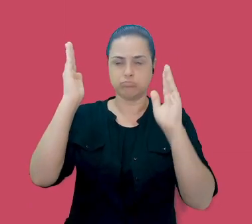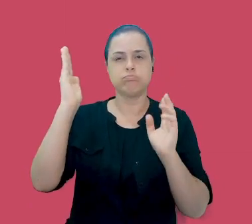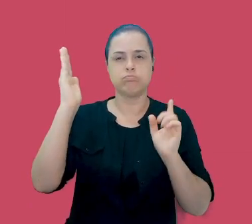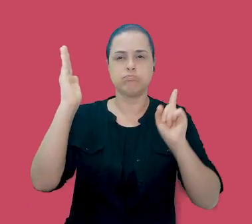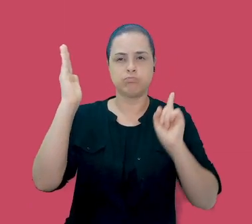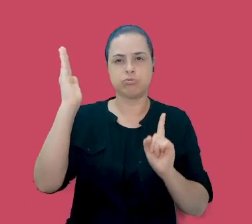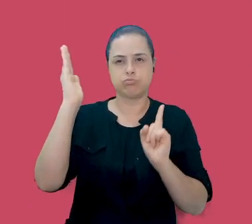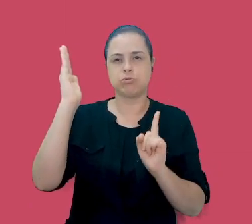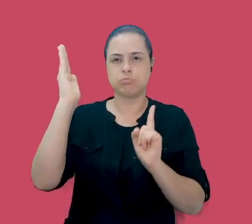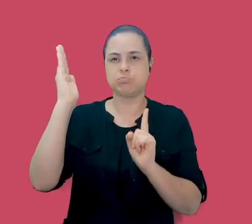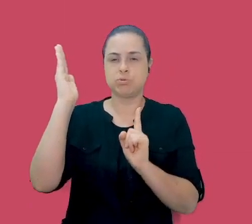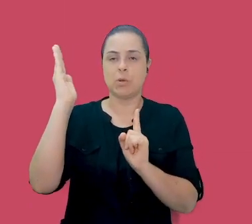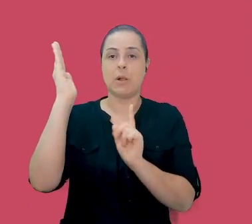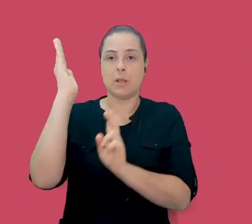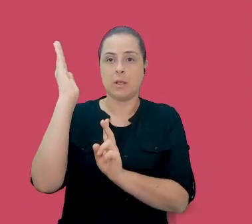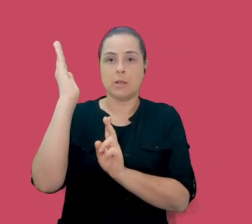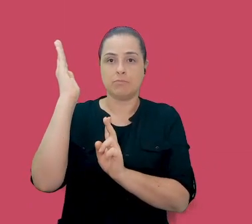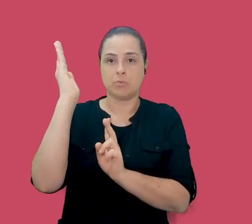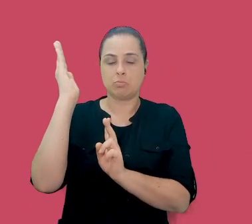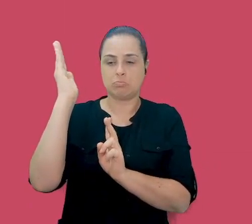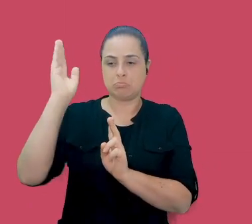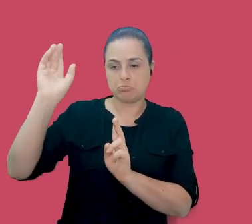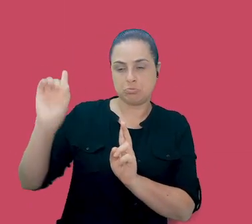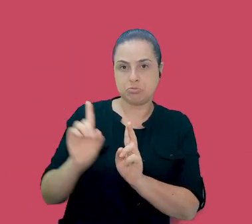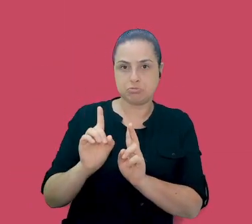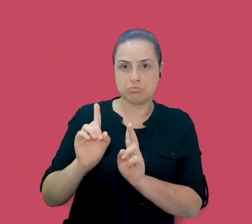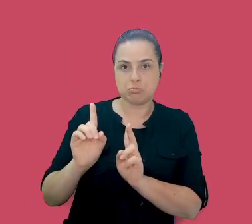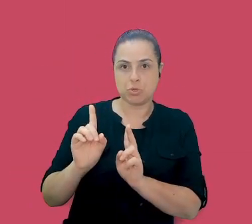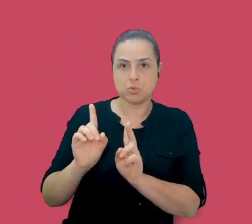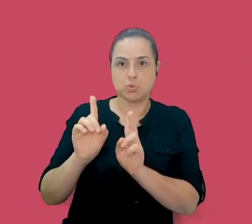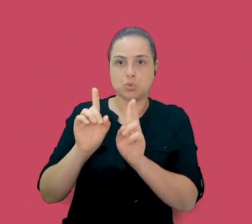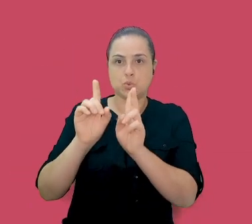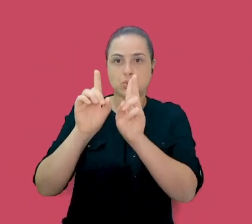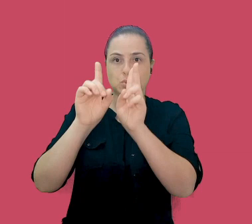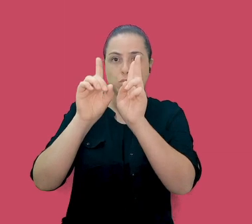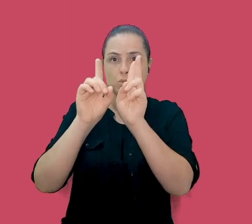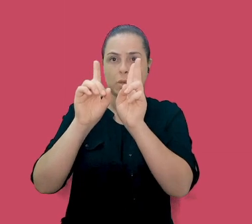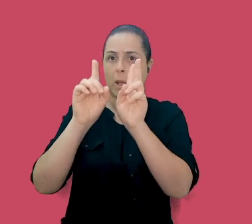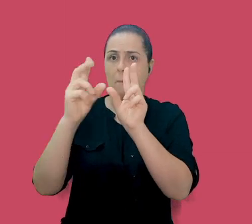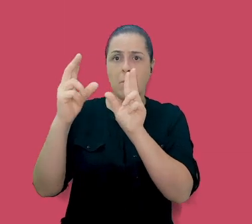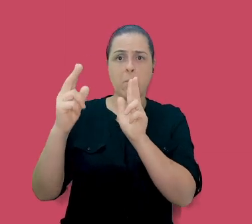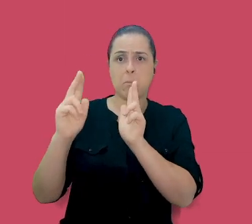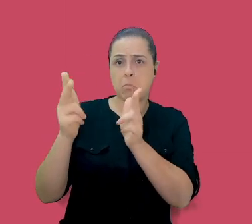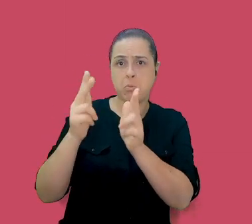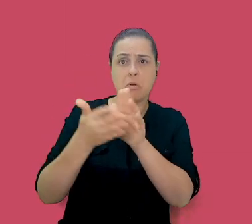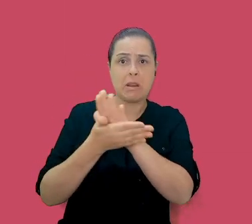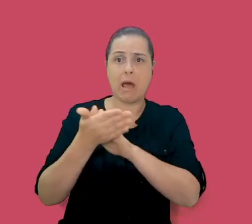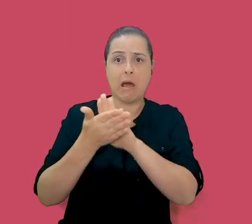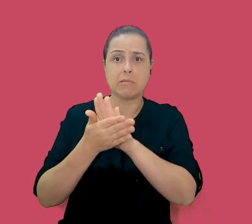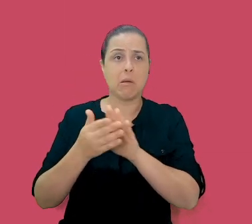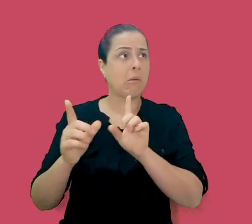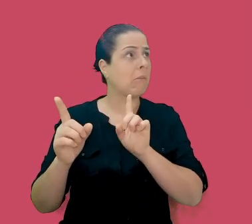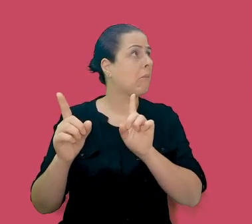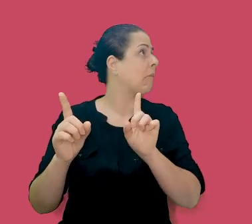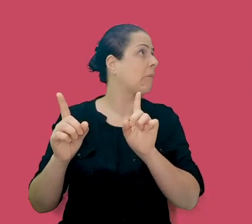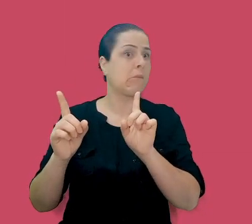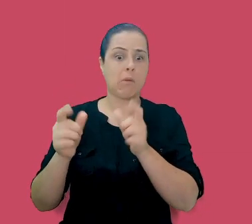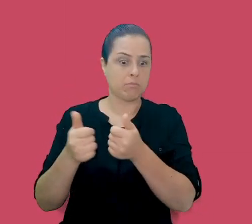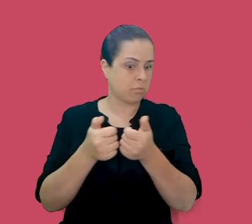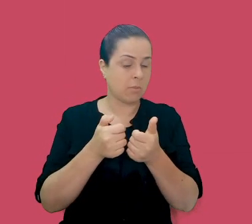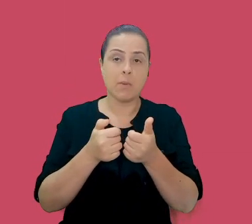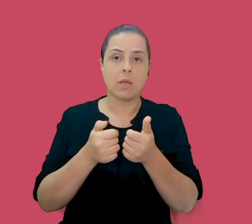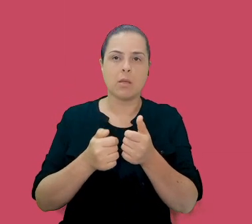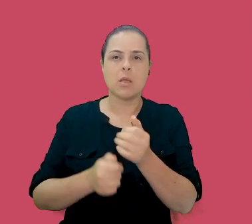quando o celular entrou na nossa mão, ele detonou isso, né? Então, outro dia eu estava falando de pesquisa, né? Por que ninguém mais